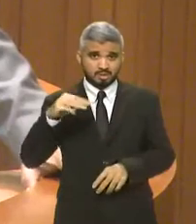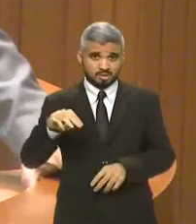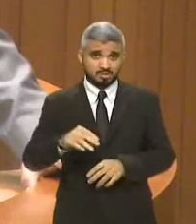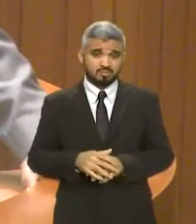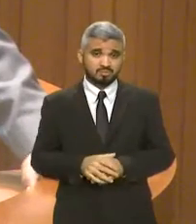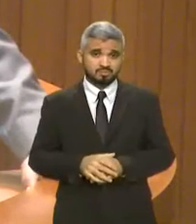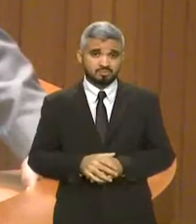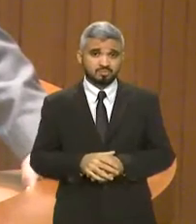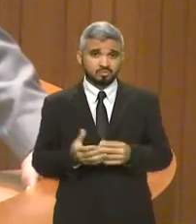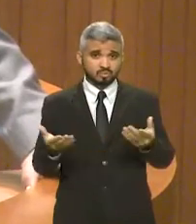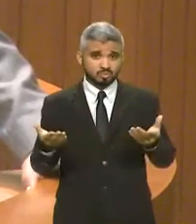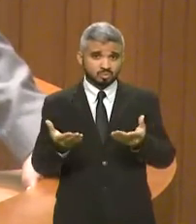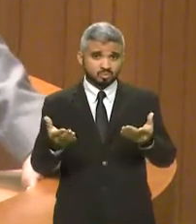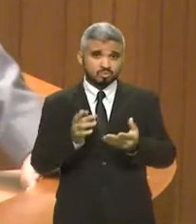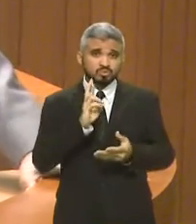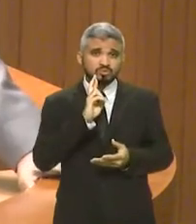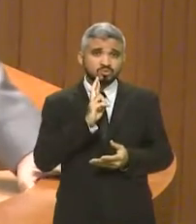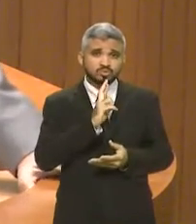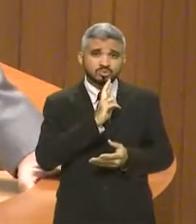país.